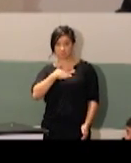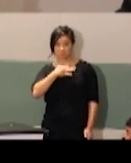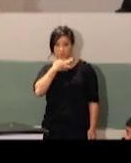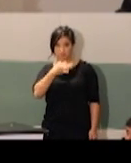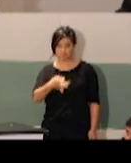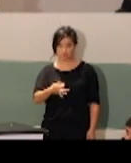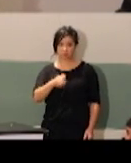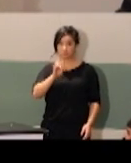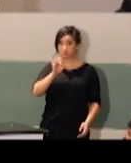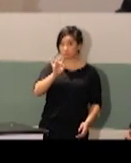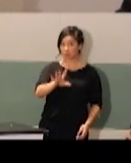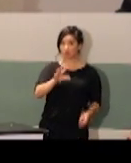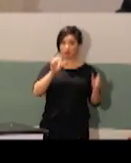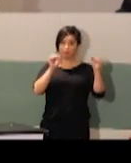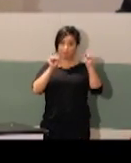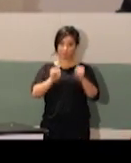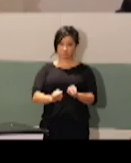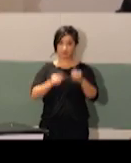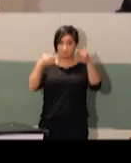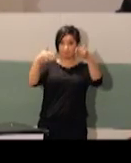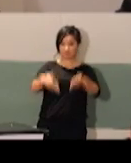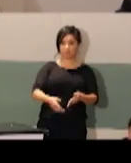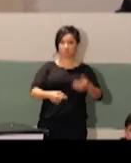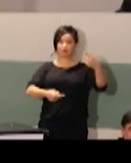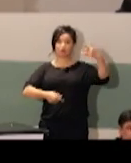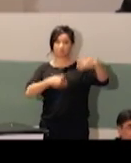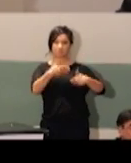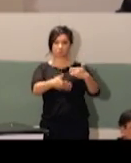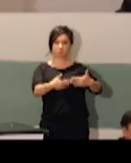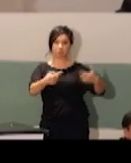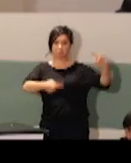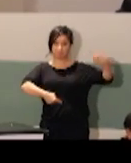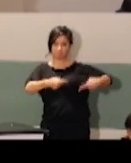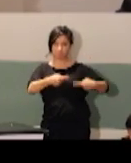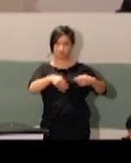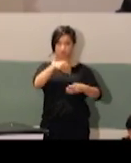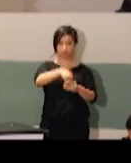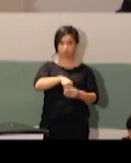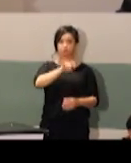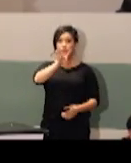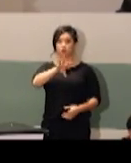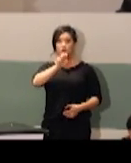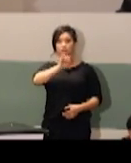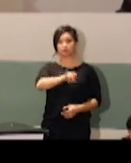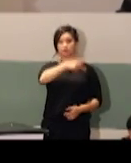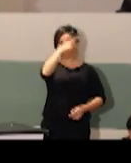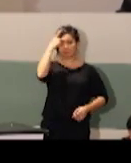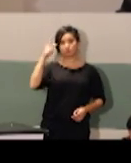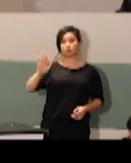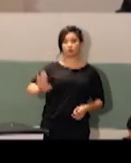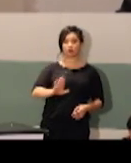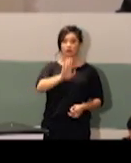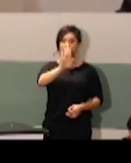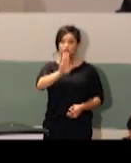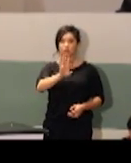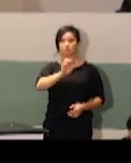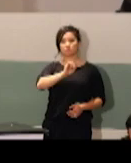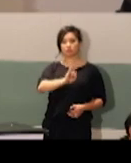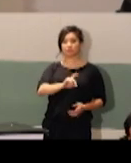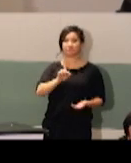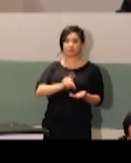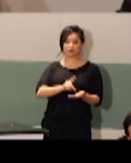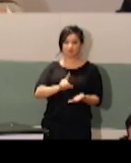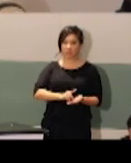participar do processo político eleitoral os candidatos efetivamente que não estivessem